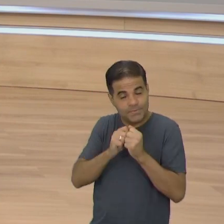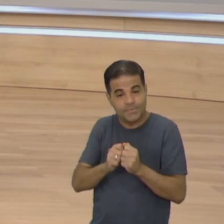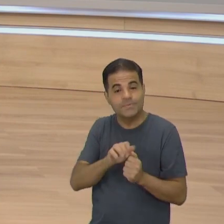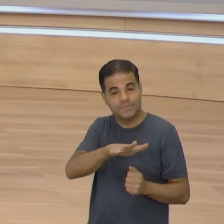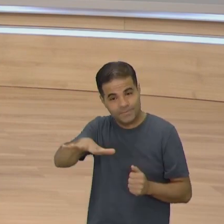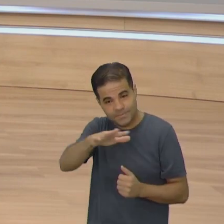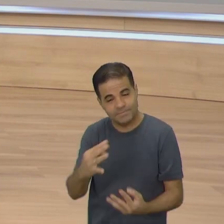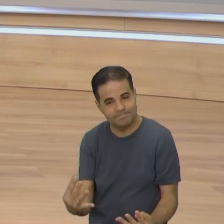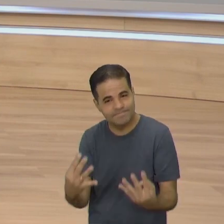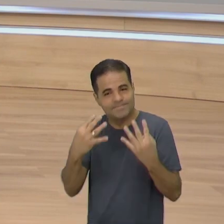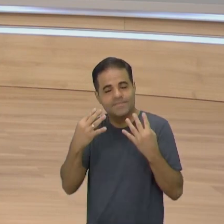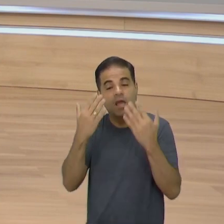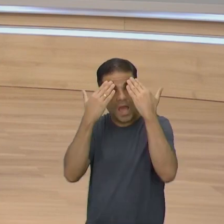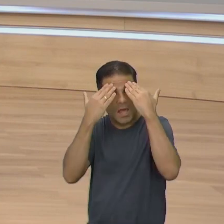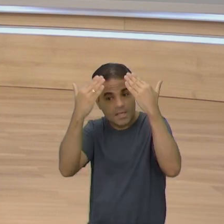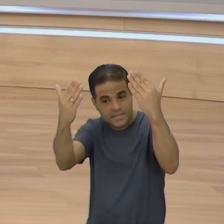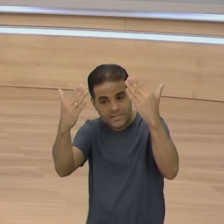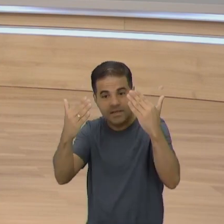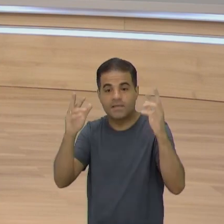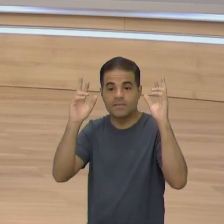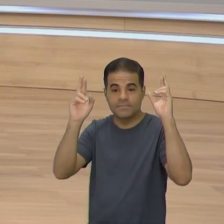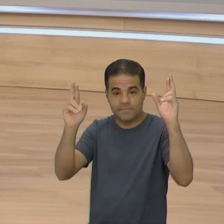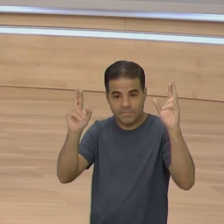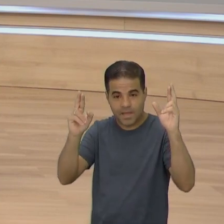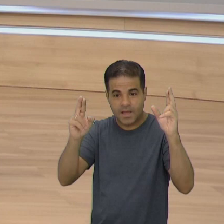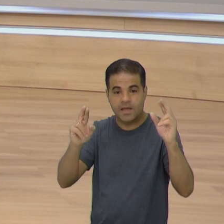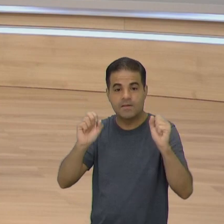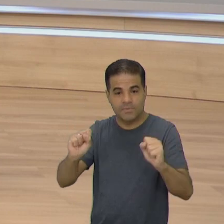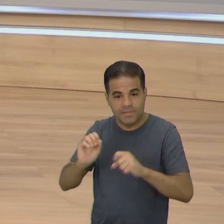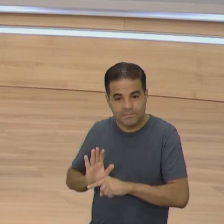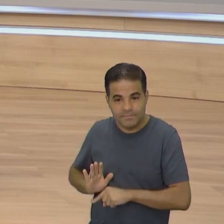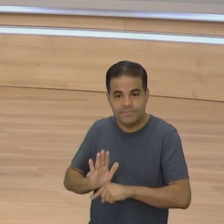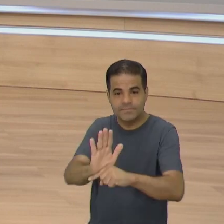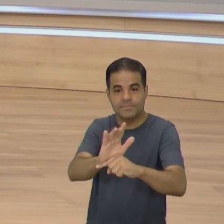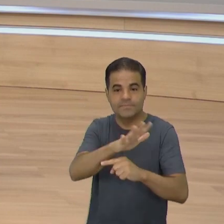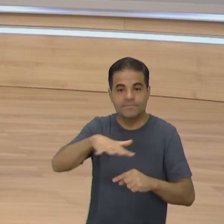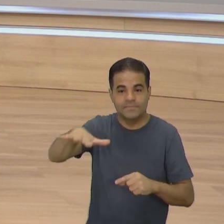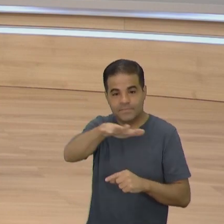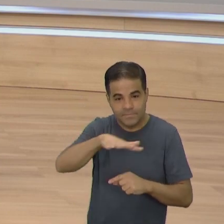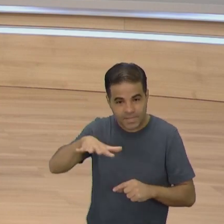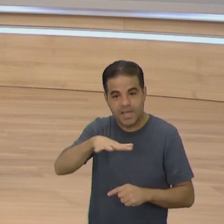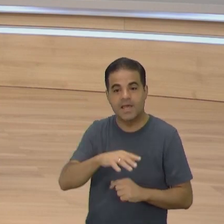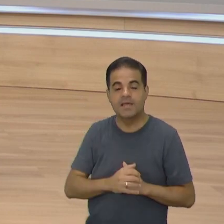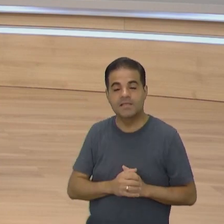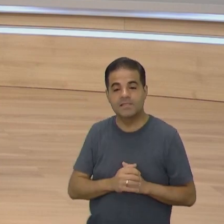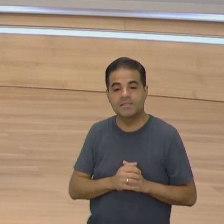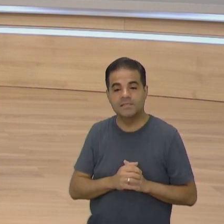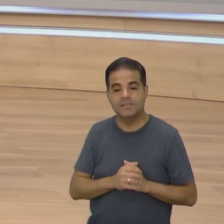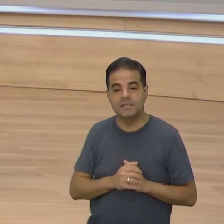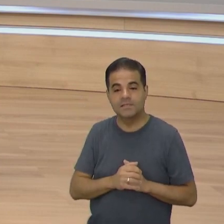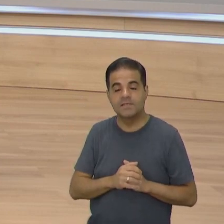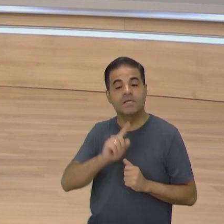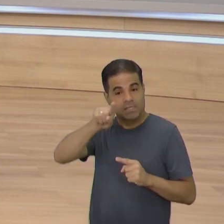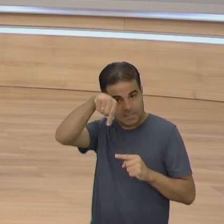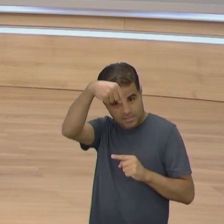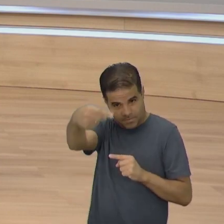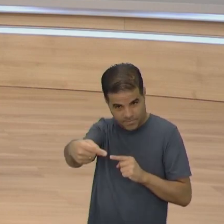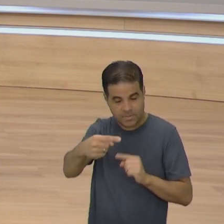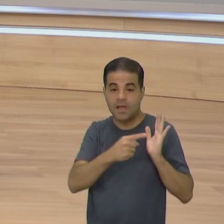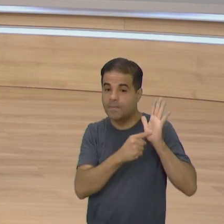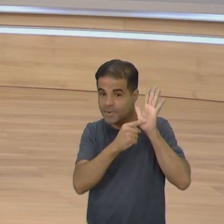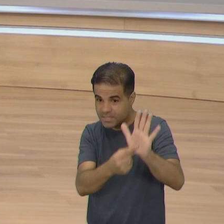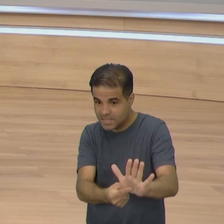pessoal. Queremos agradecer, espero que tenha ajudado vocês bastante. E após a